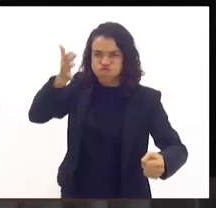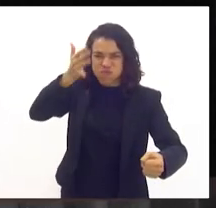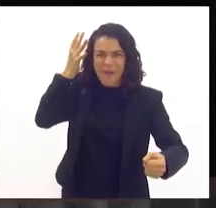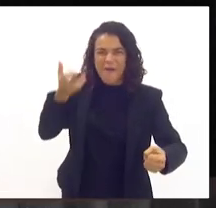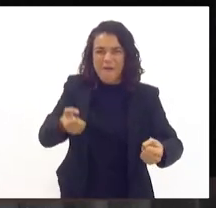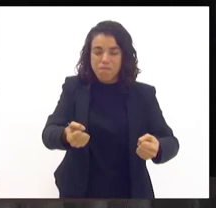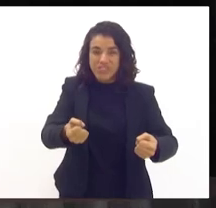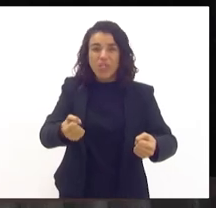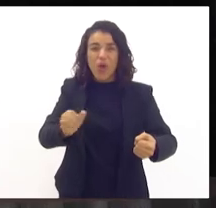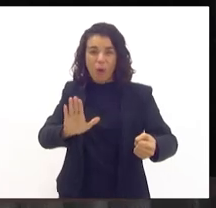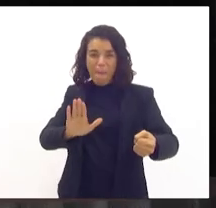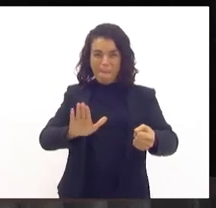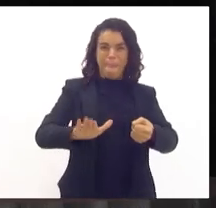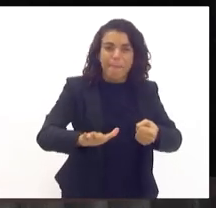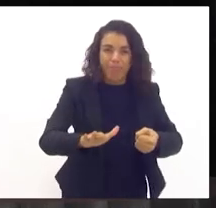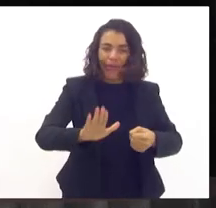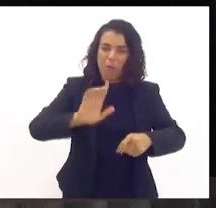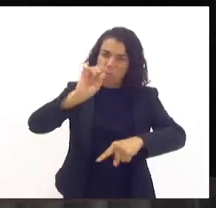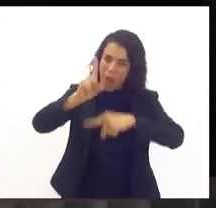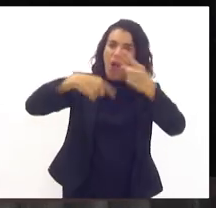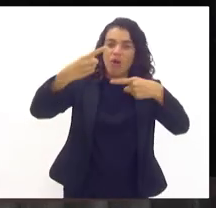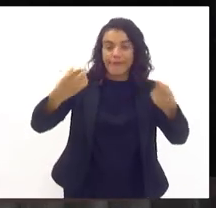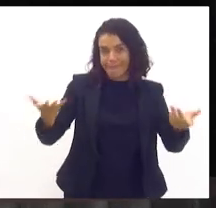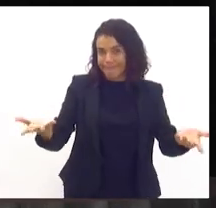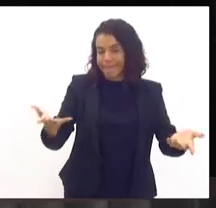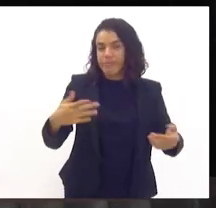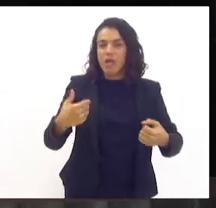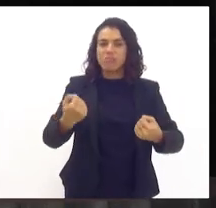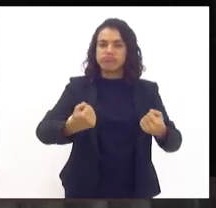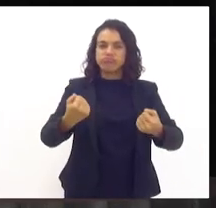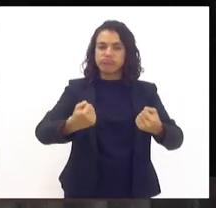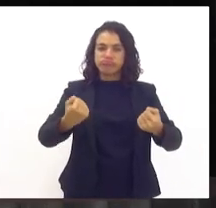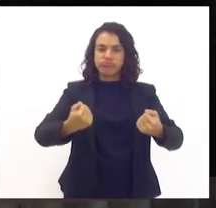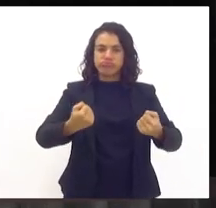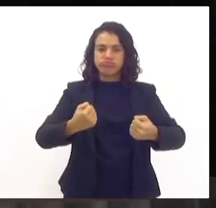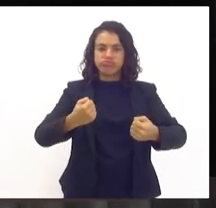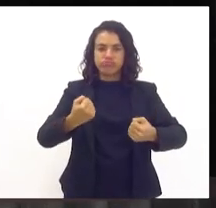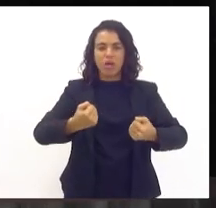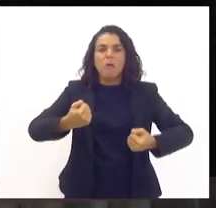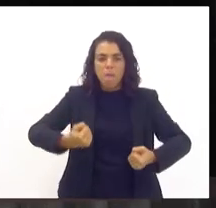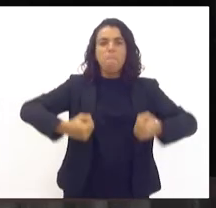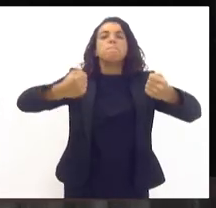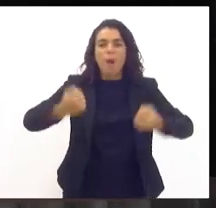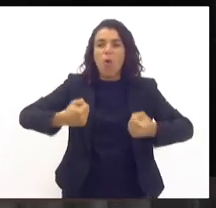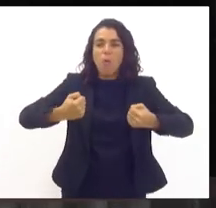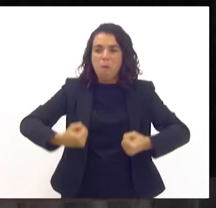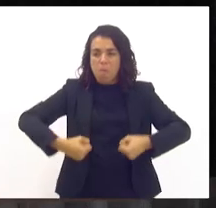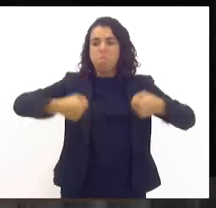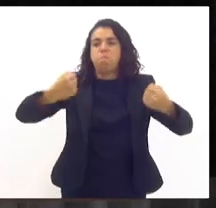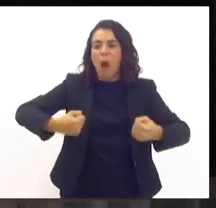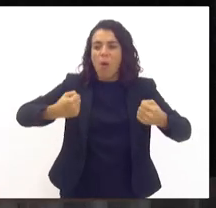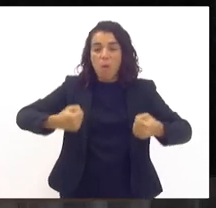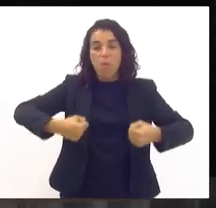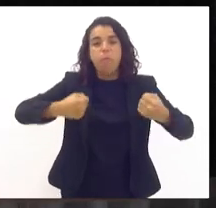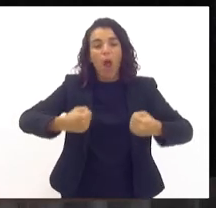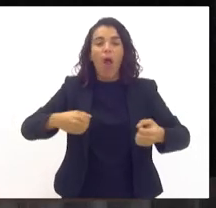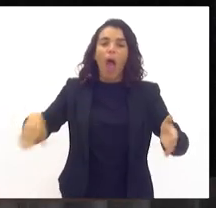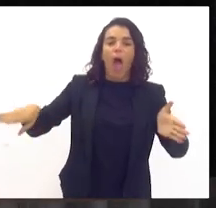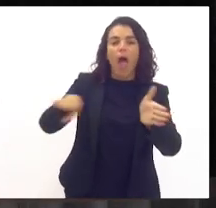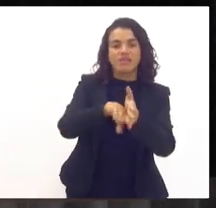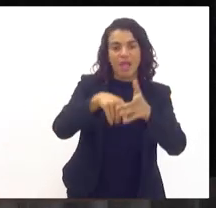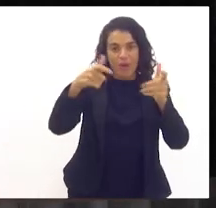no freio, falei, vou puxar no freio e entrei. Passei por 3 barricadas, até chegar no destino que eles